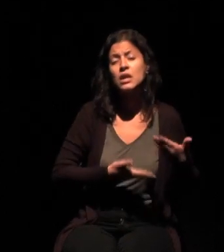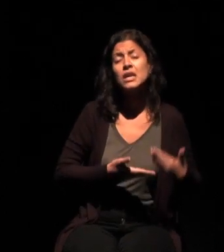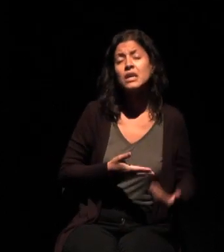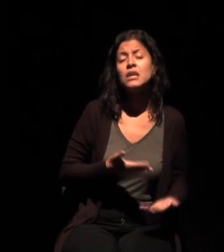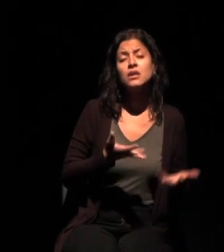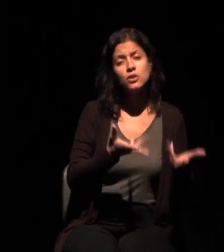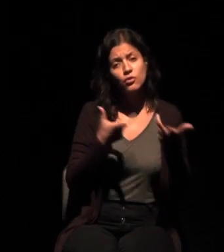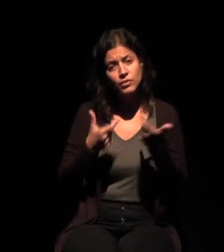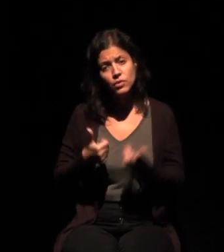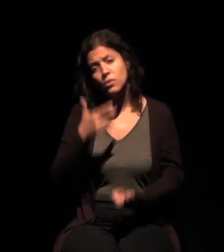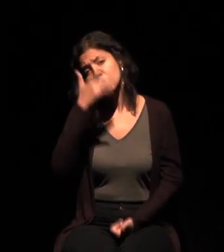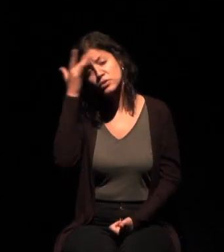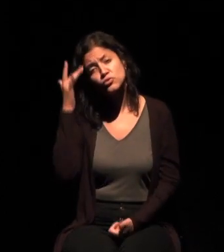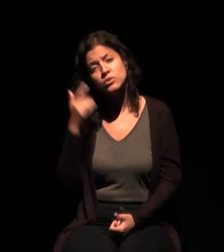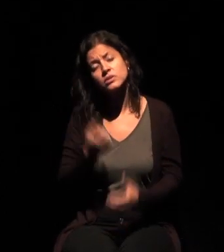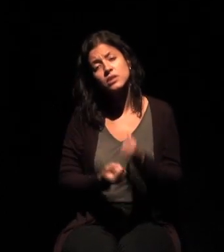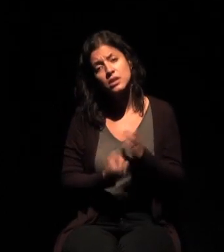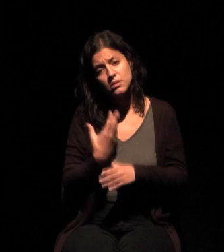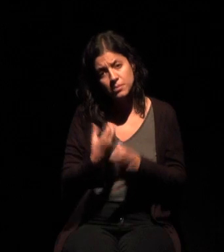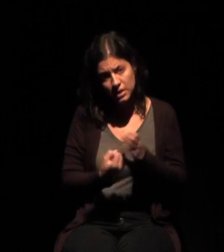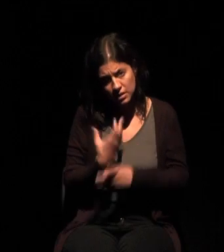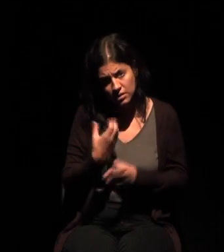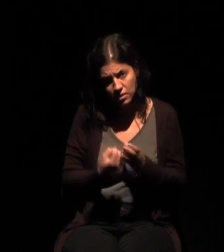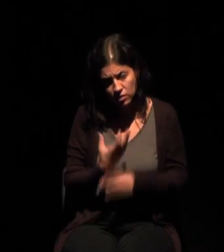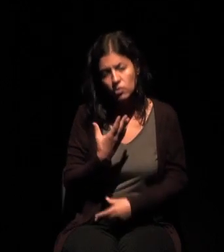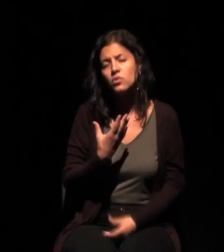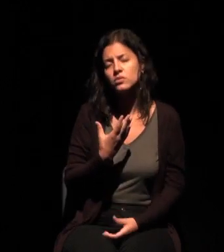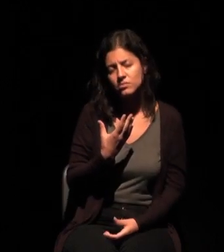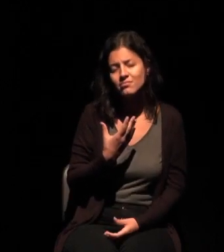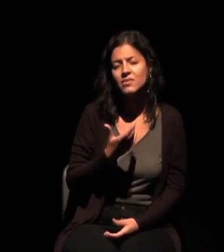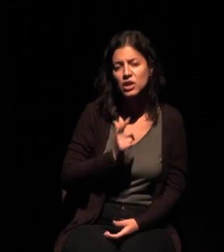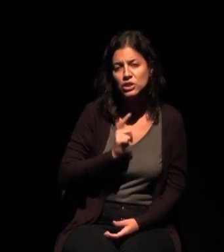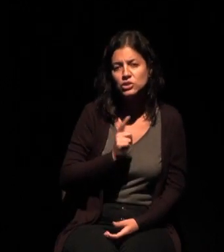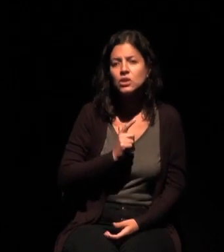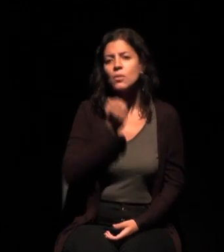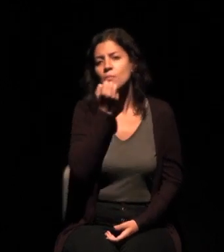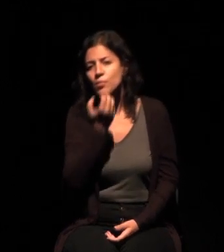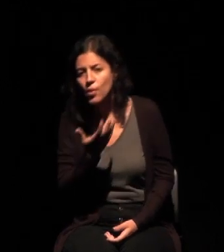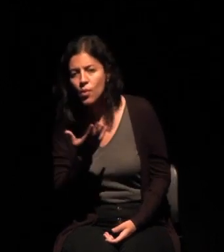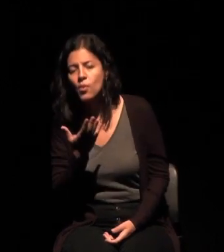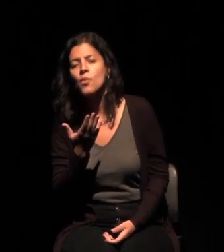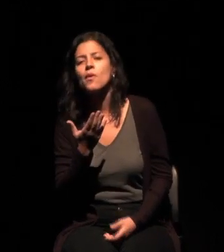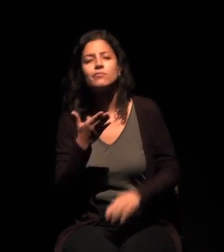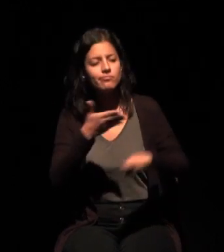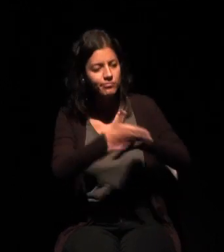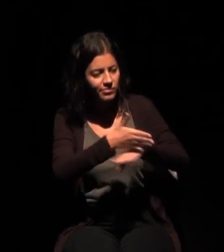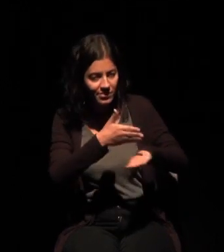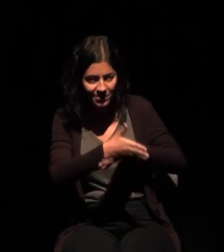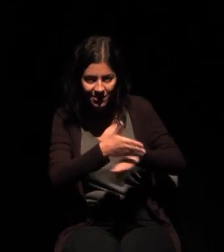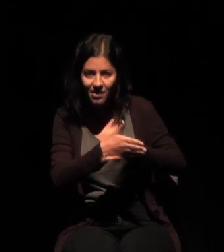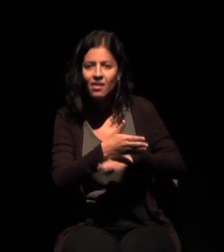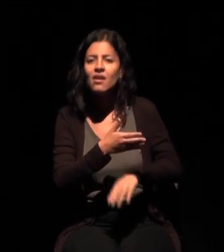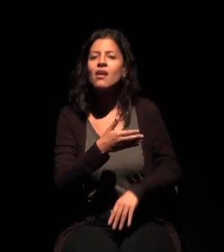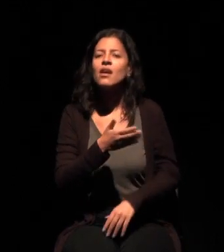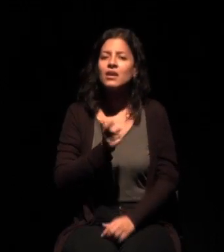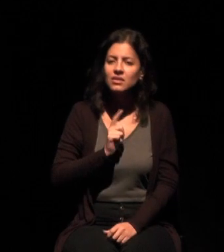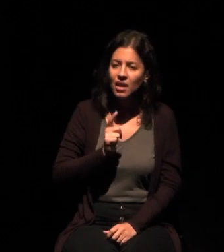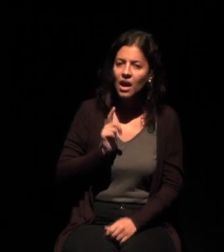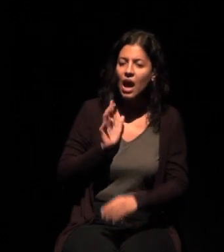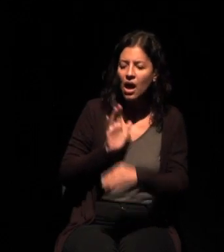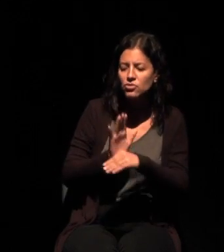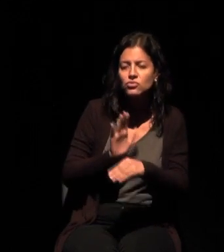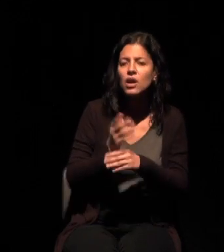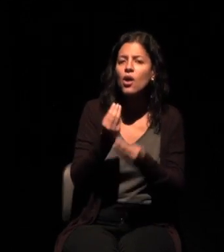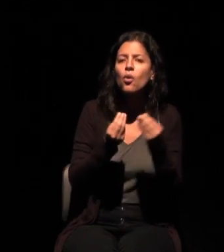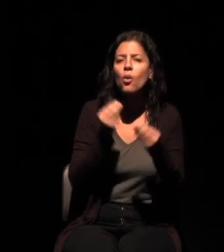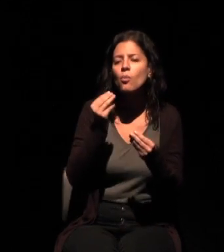empreendedores que passaram por estas experiências avila empresas que passaram por boas experiências ouvir lá é para ajudar em técnicas de negociação